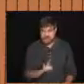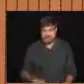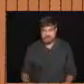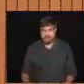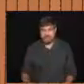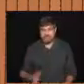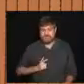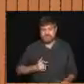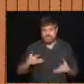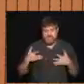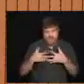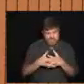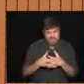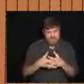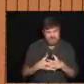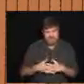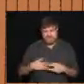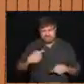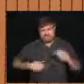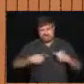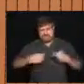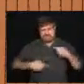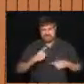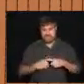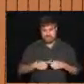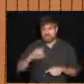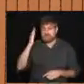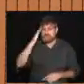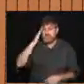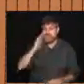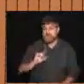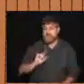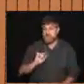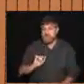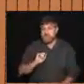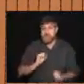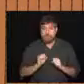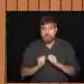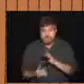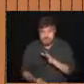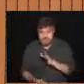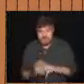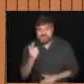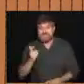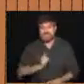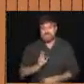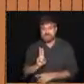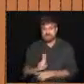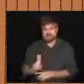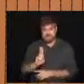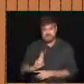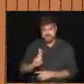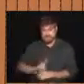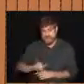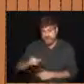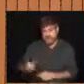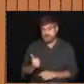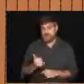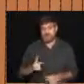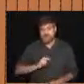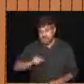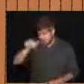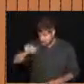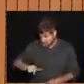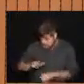algo bastante polêmico que nós debatemos, porque a gente sabe que isso pode ser usado como proveito sem a pessoa estar